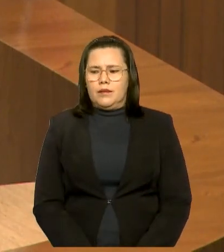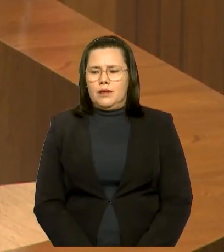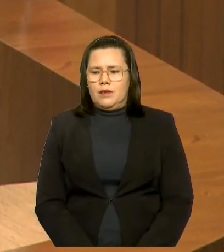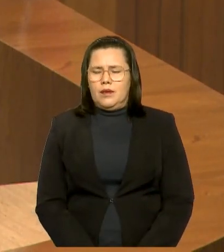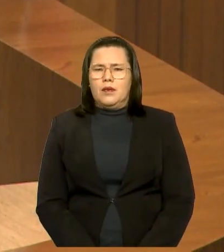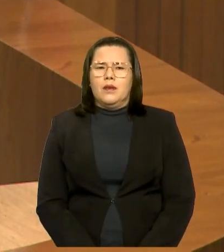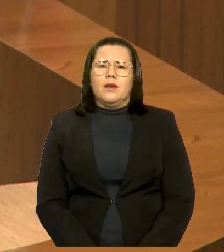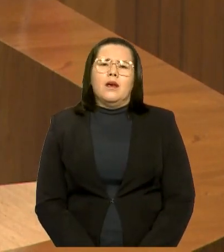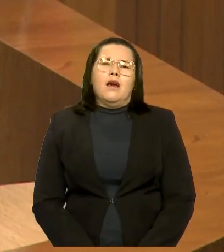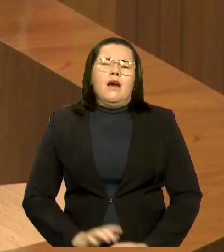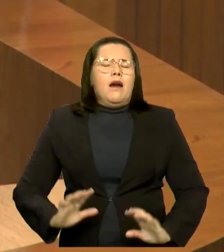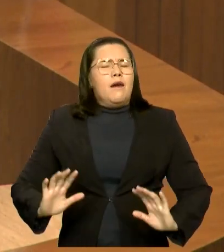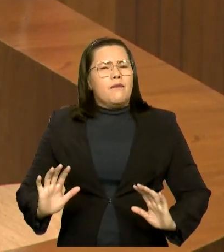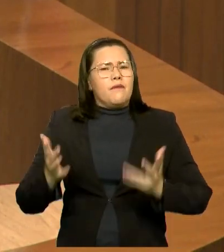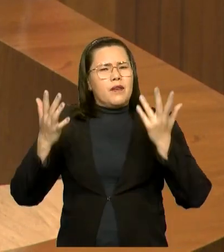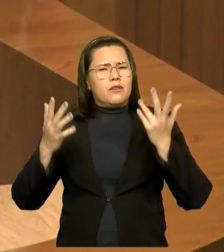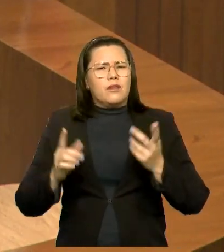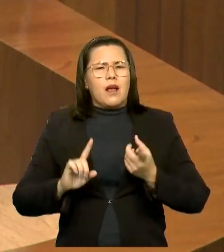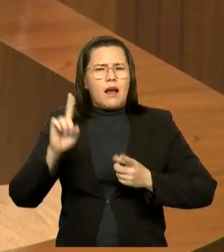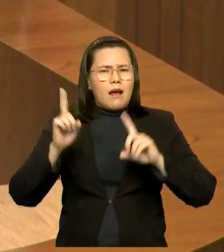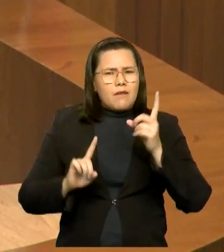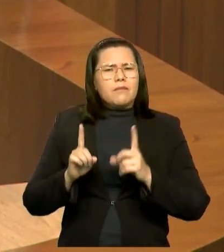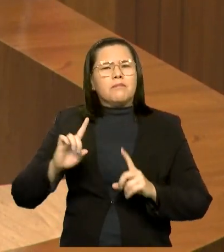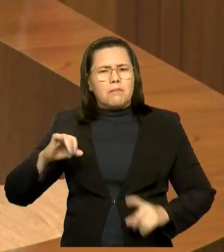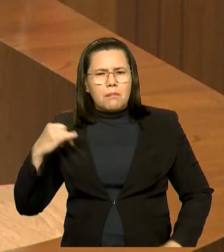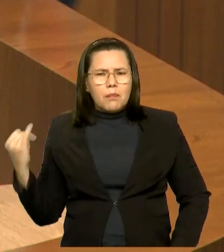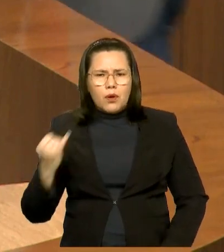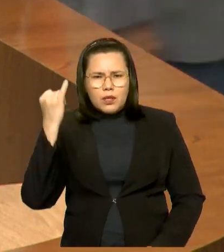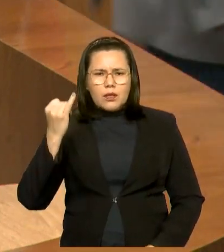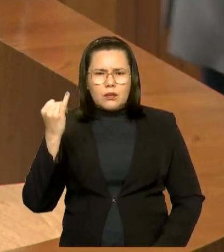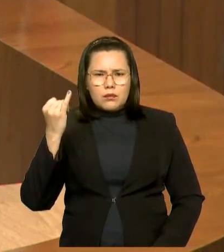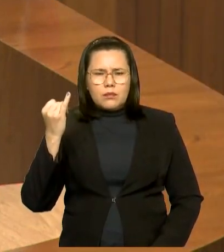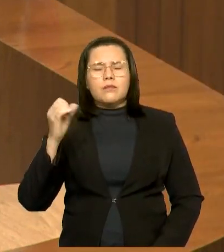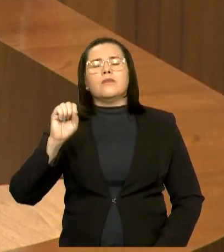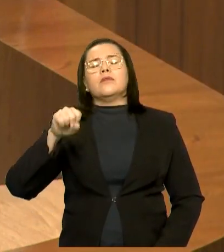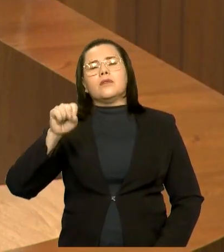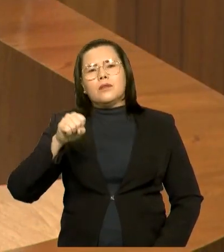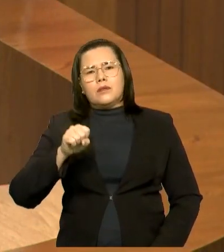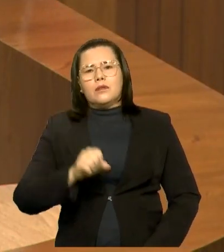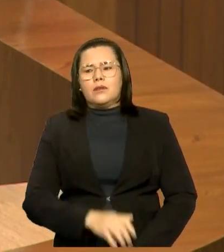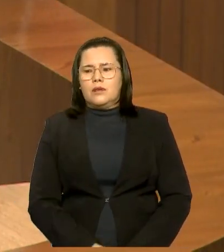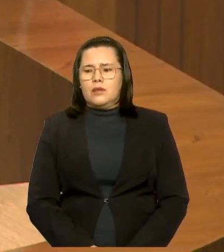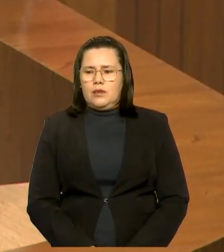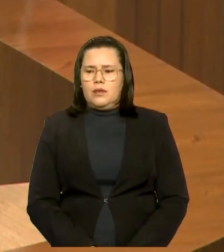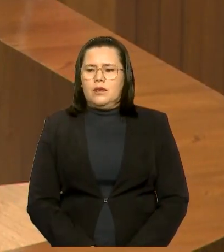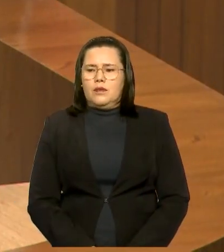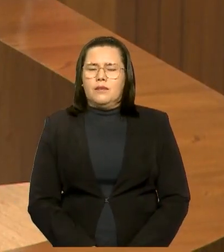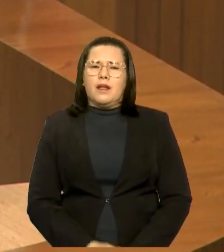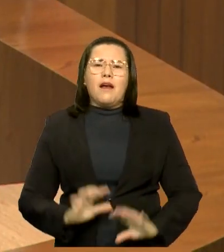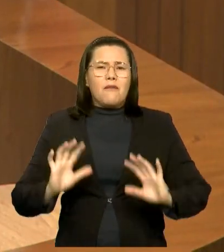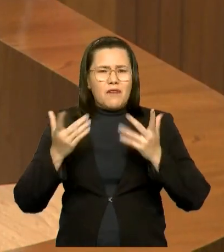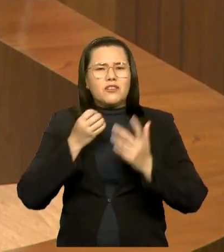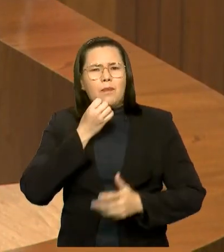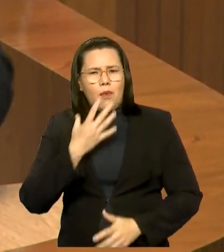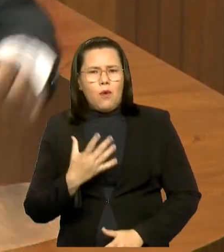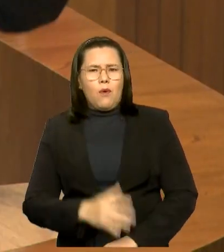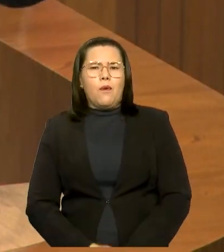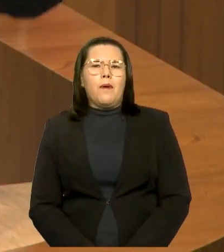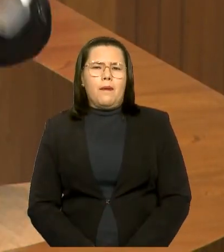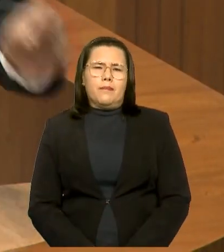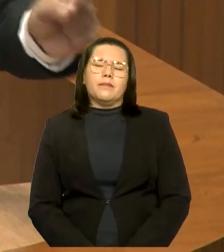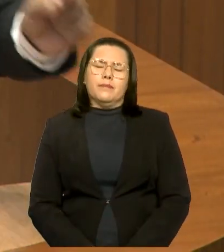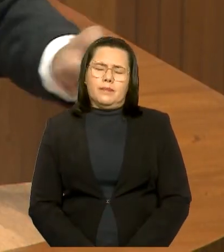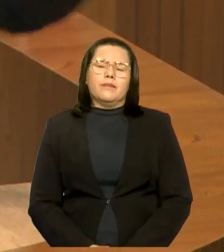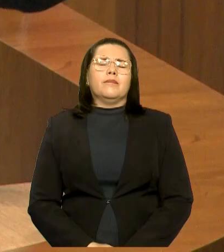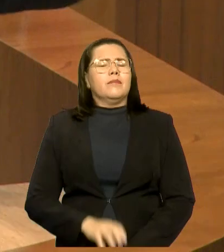É. Vai atrair investimentos, geração de emprego e renda, a folia é boa, beleza, mas a folia passa e os problemas vão persistir.